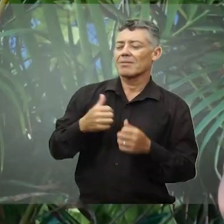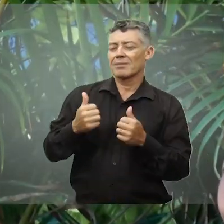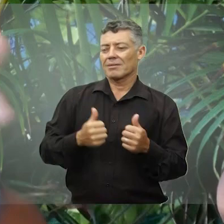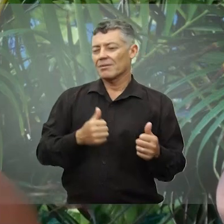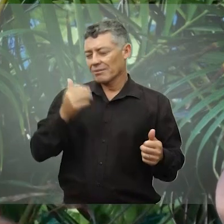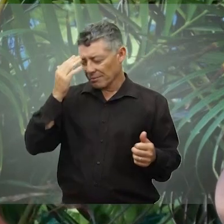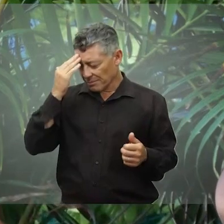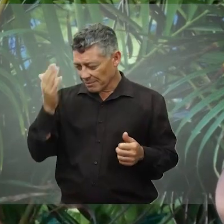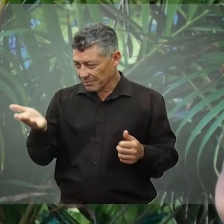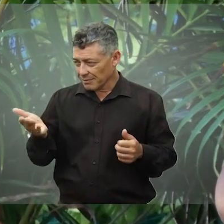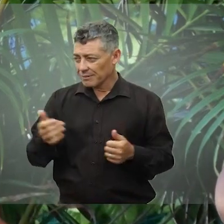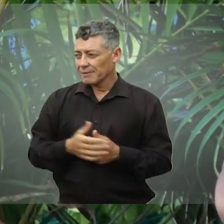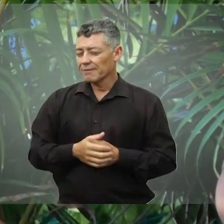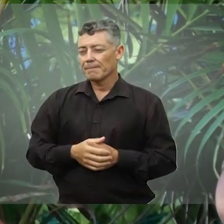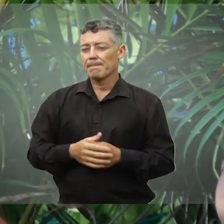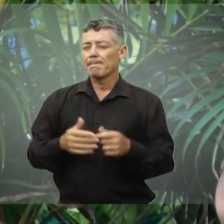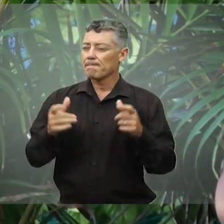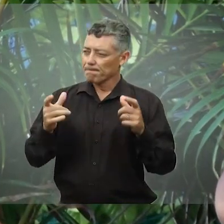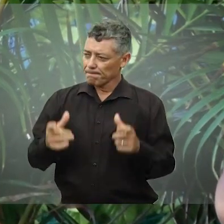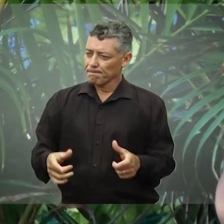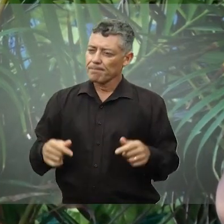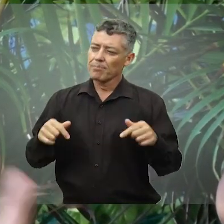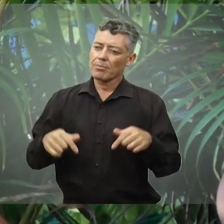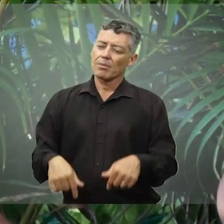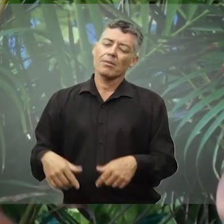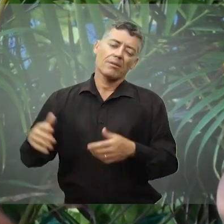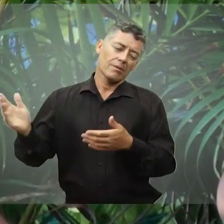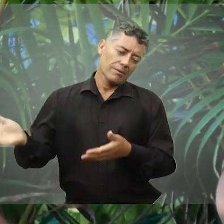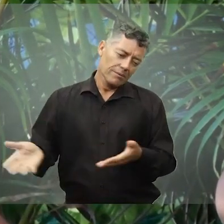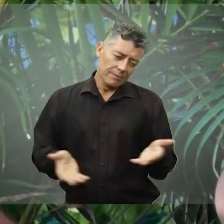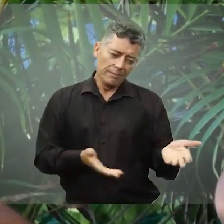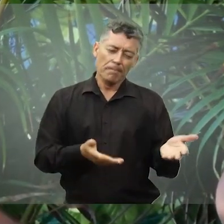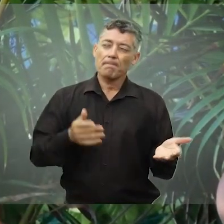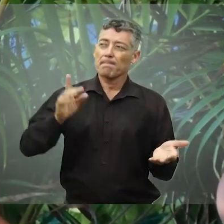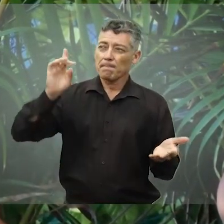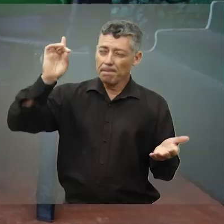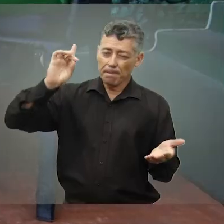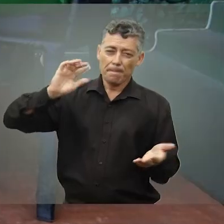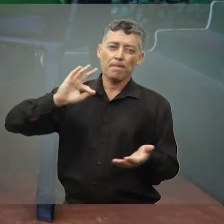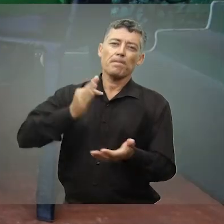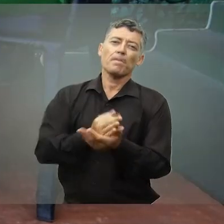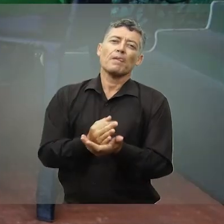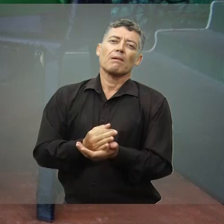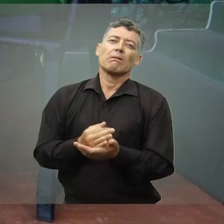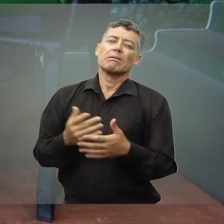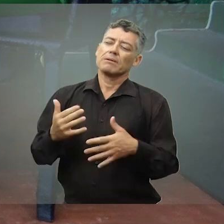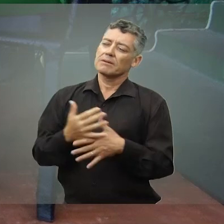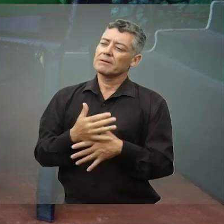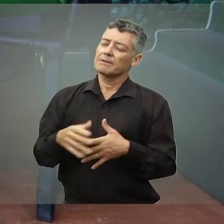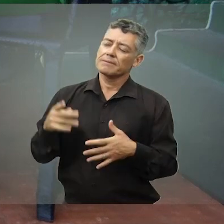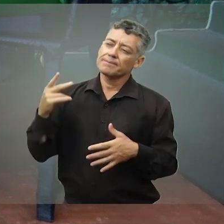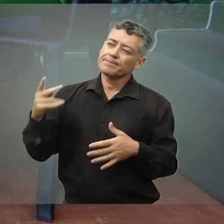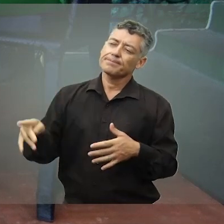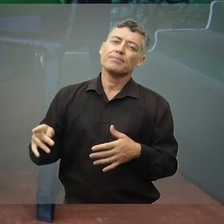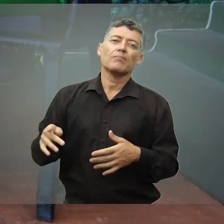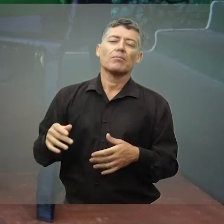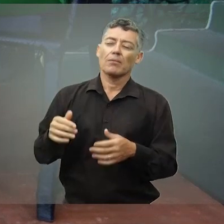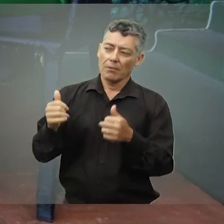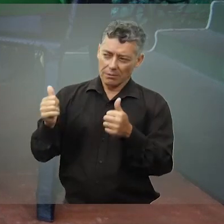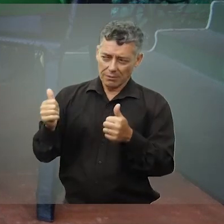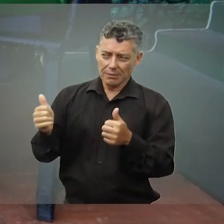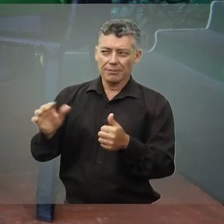tenho a agradecer o espaço aqui, deixar um convite, com fé em Deus que você me encontre na sua cidade, logo, logo estamos por